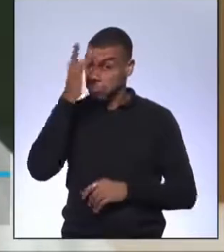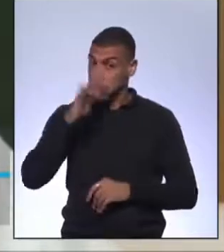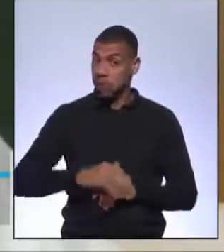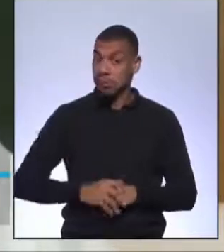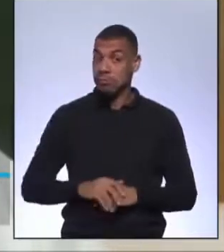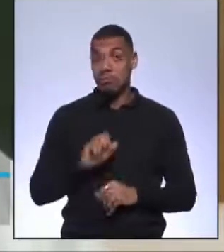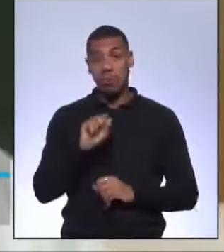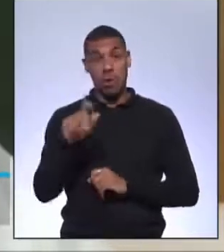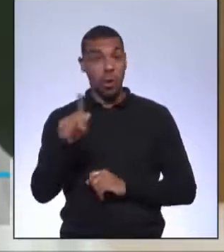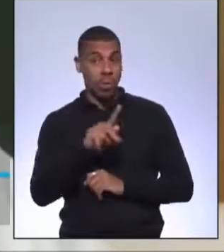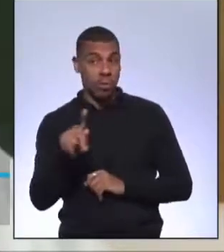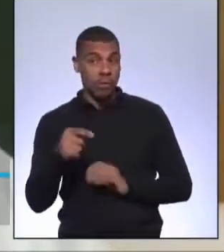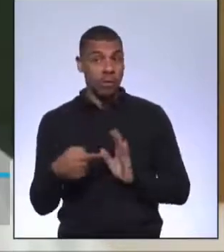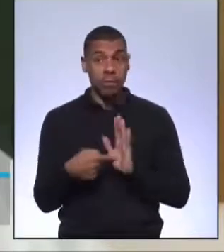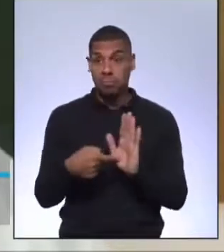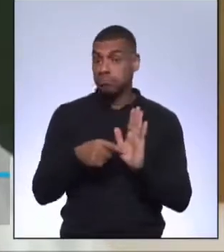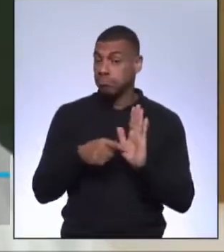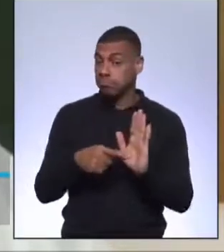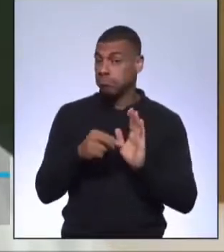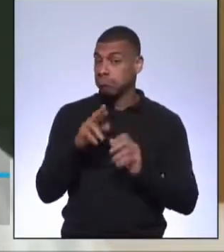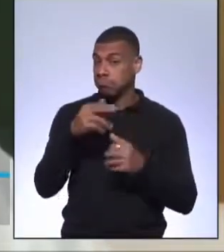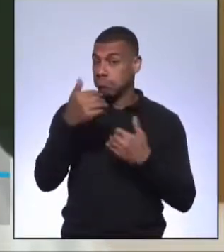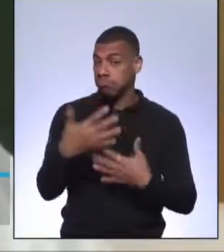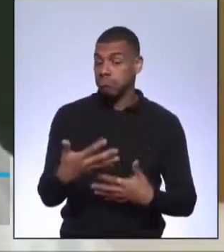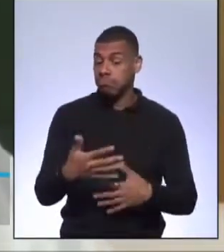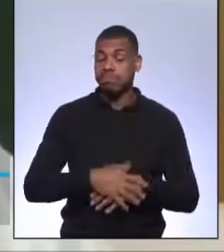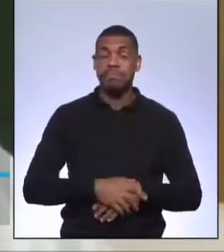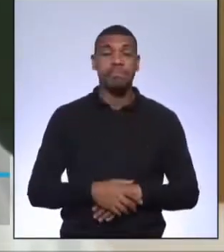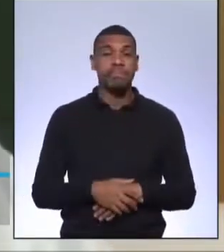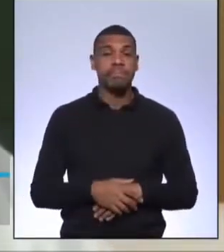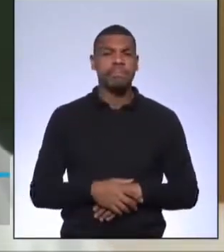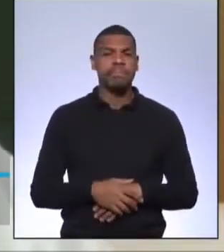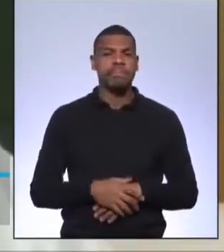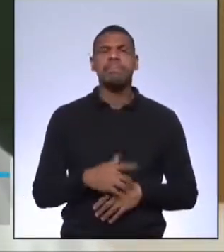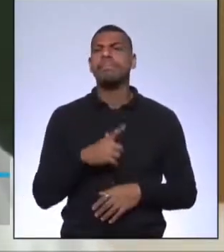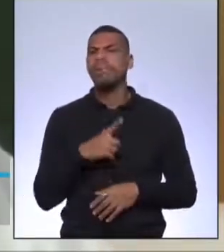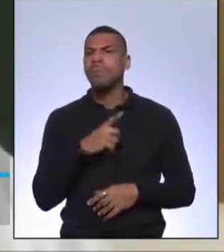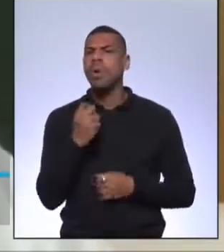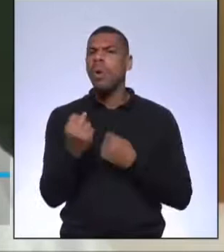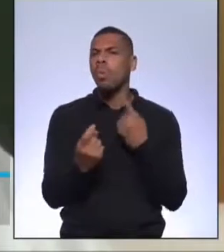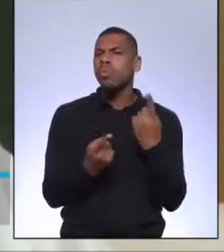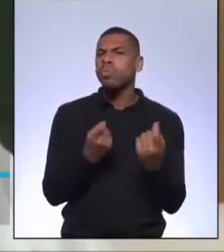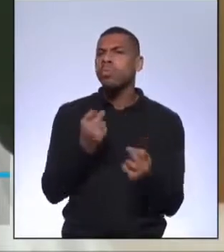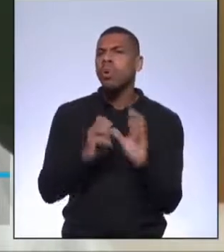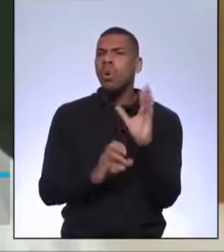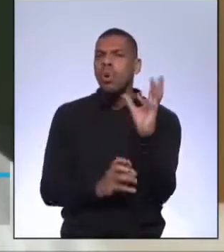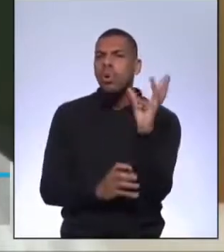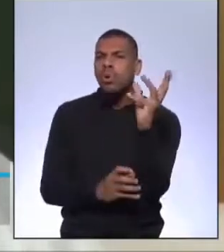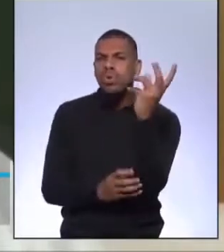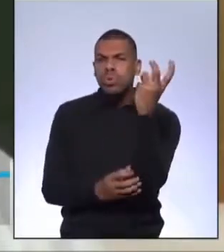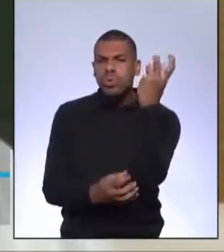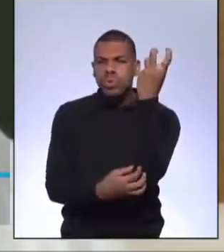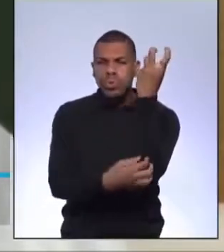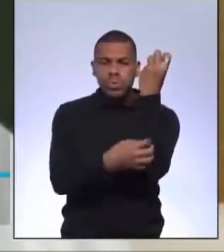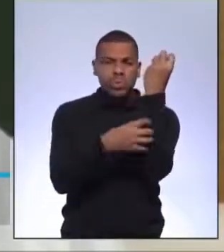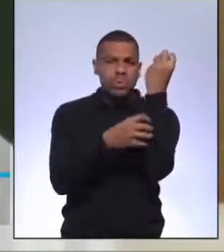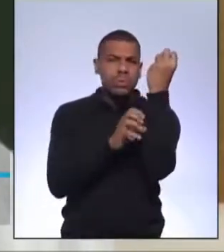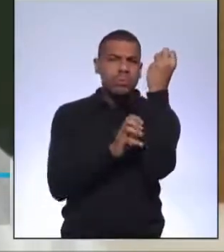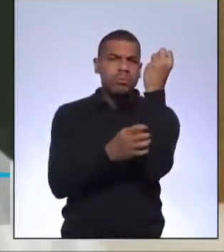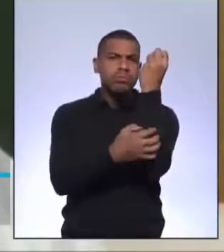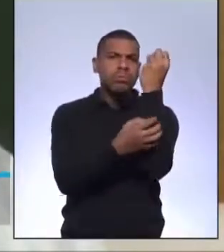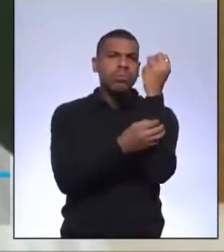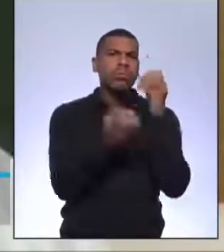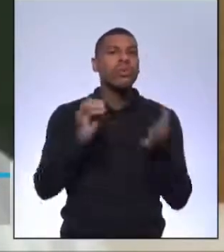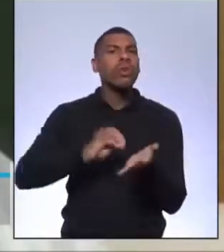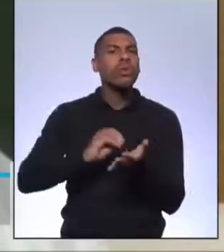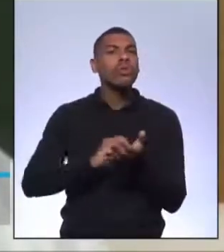né? Se algum professor quiser colocar aqui, eu vi mais alguns Cerrado aqui também, só que muitos não colocaram o nome da